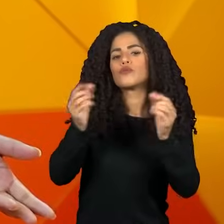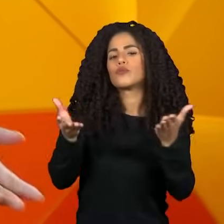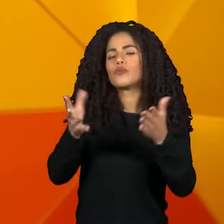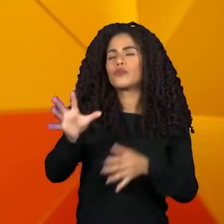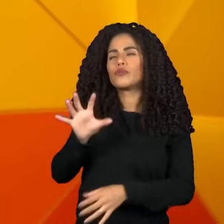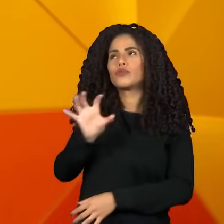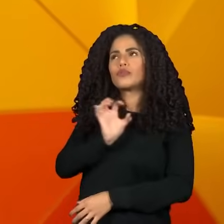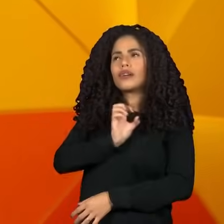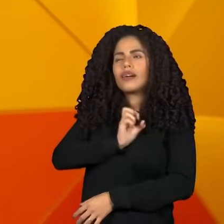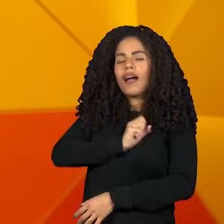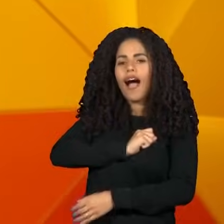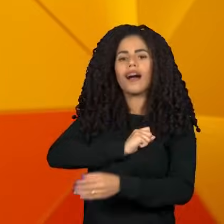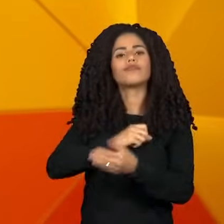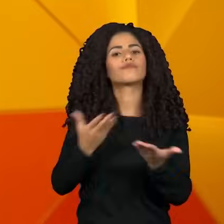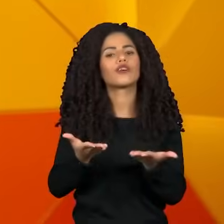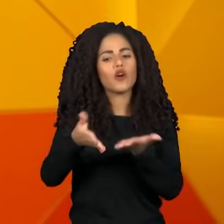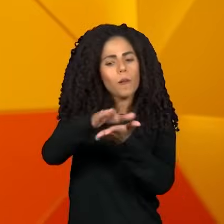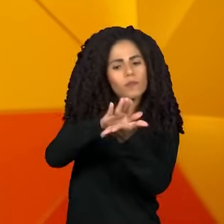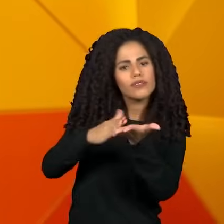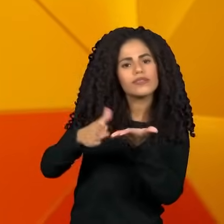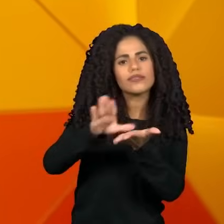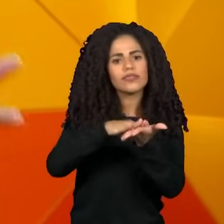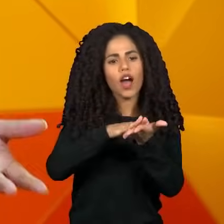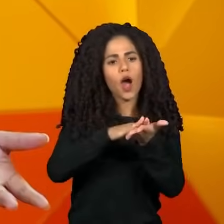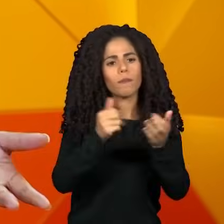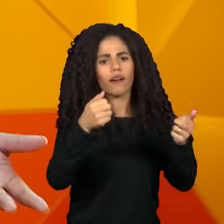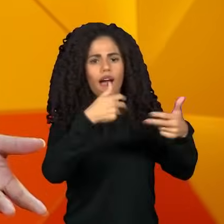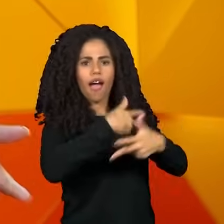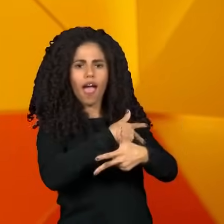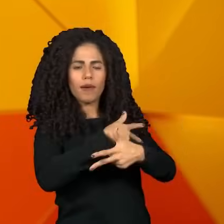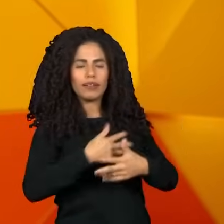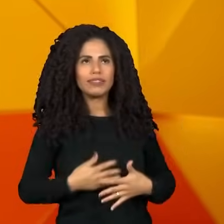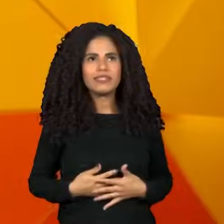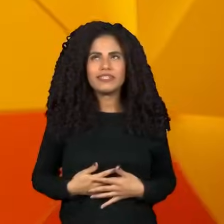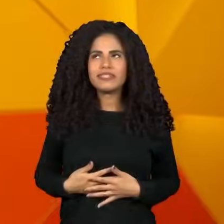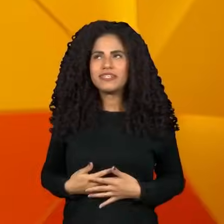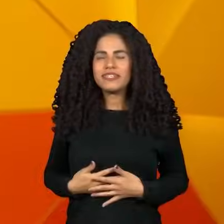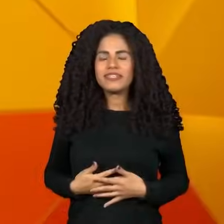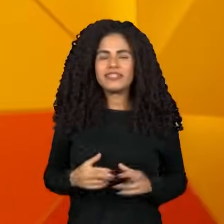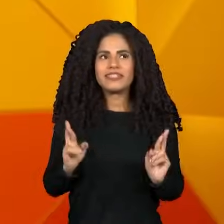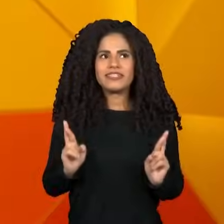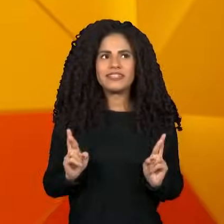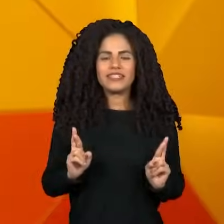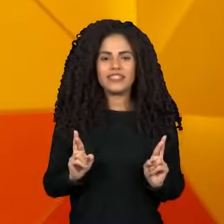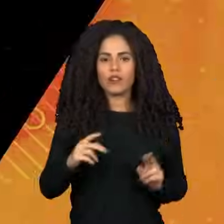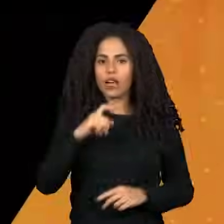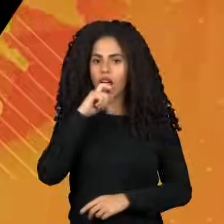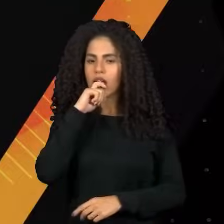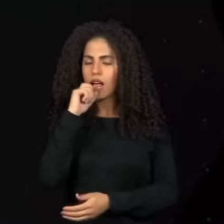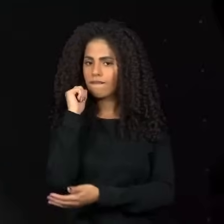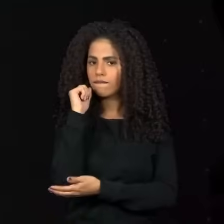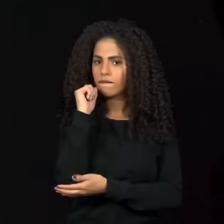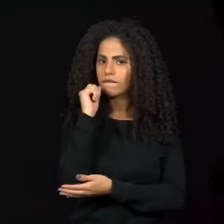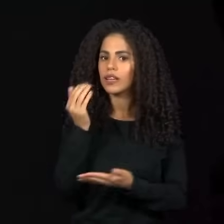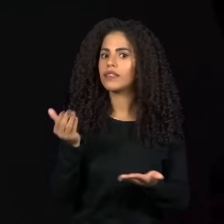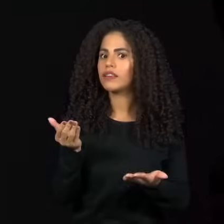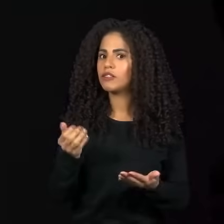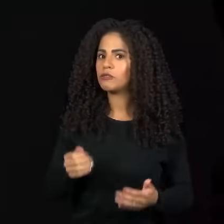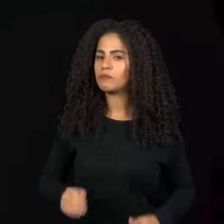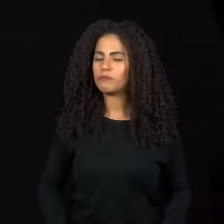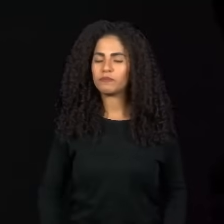amor. Do samba ao rap, do frio na barriga, à dor de cotovelo.